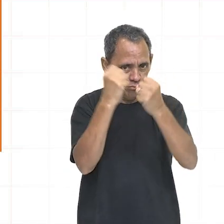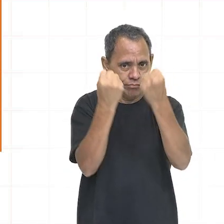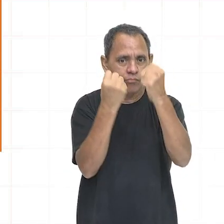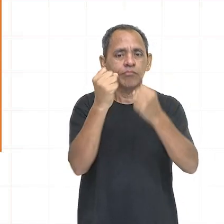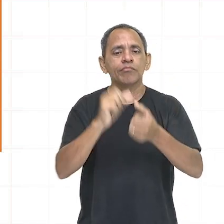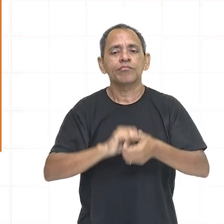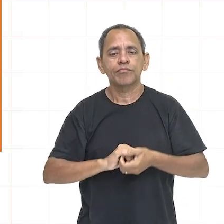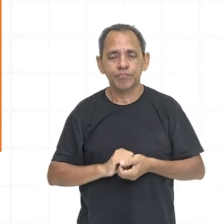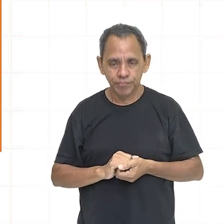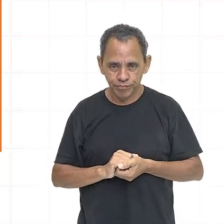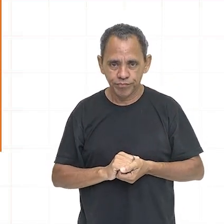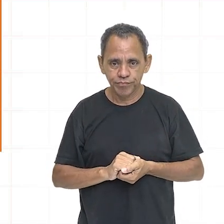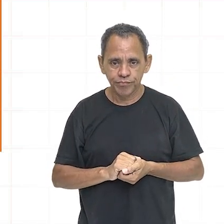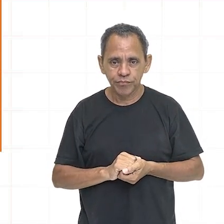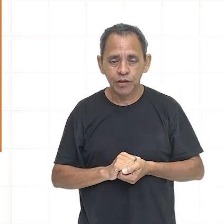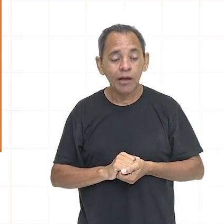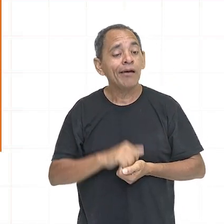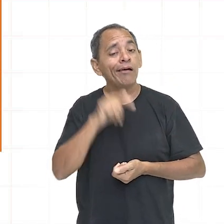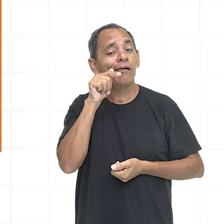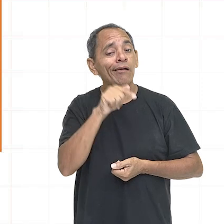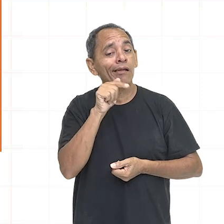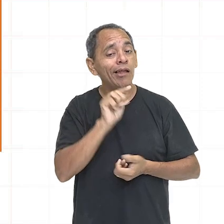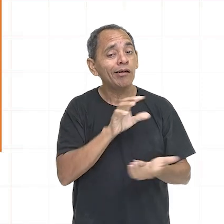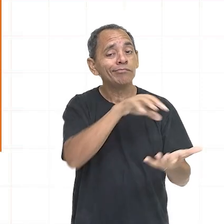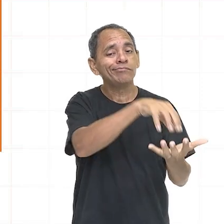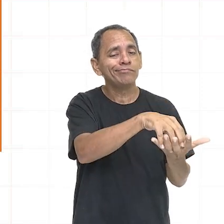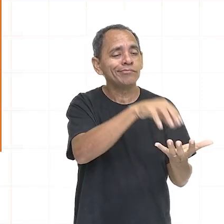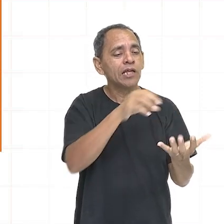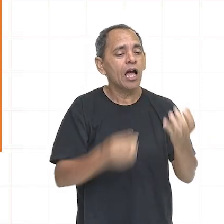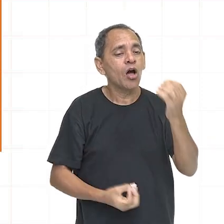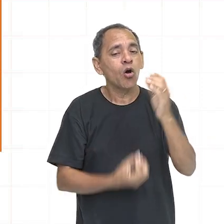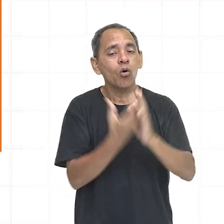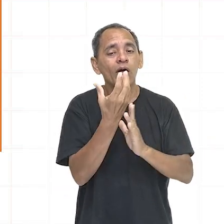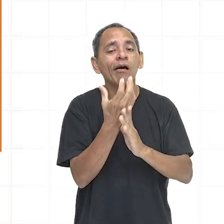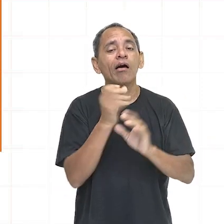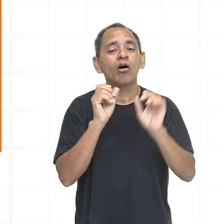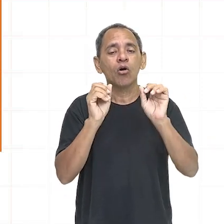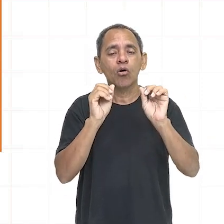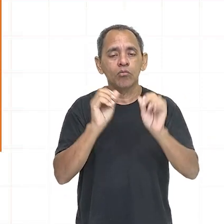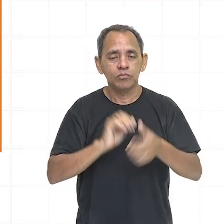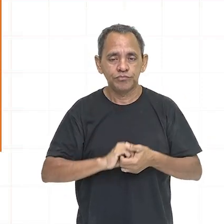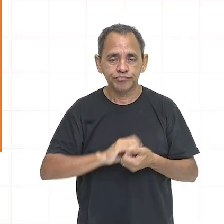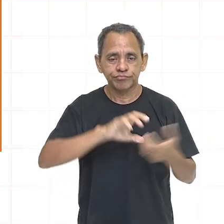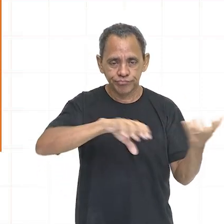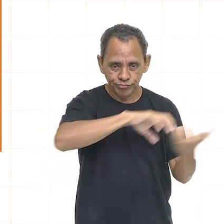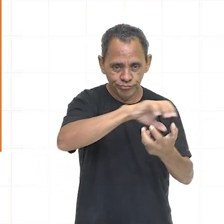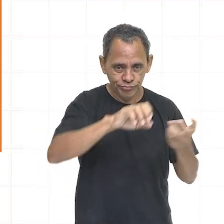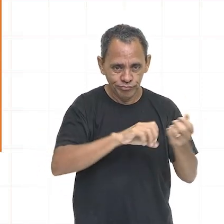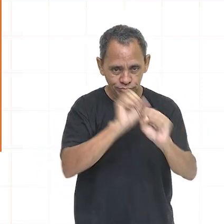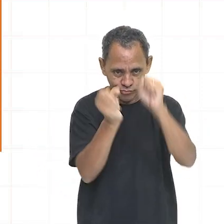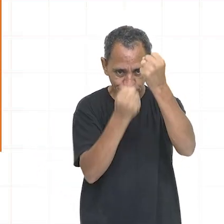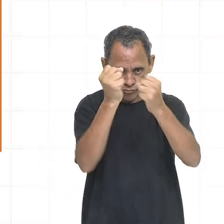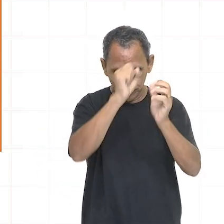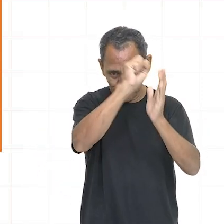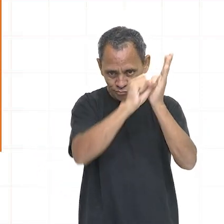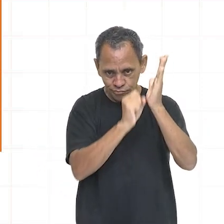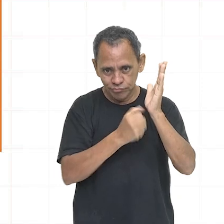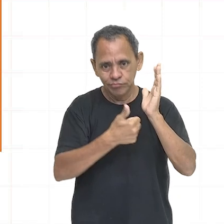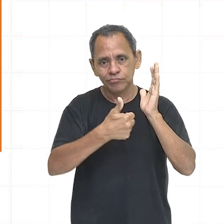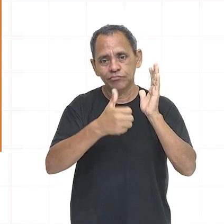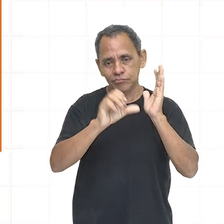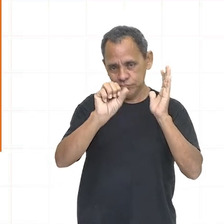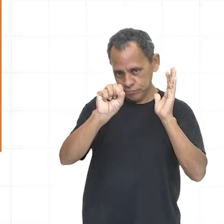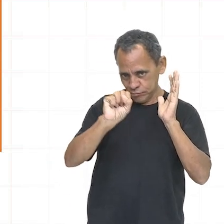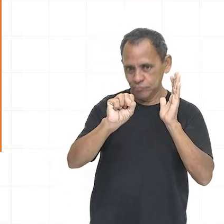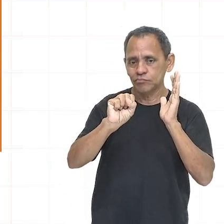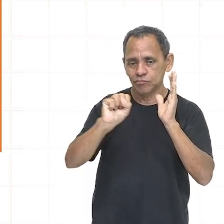As indústrias vai ocorrer aí esse surgimento com a Revolução Industrial no século XVIII, tá? Onde